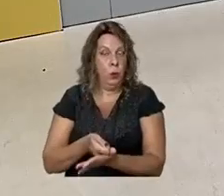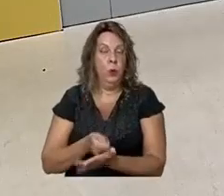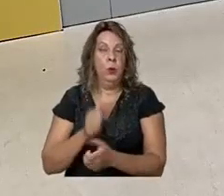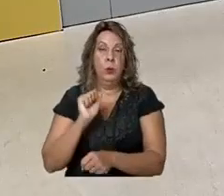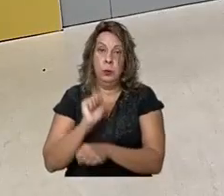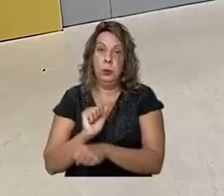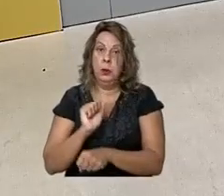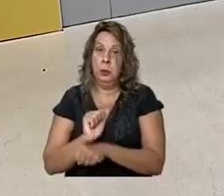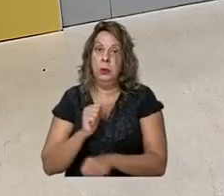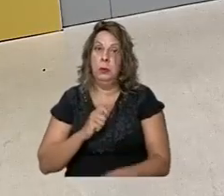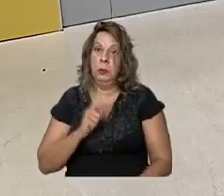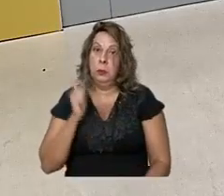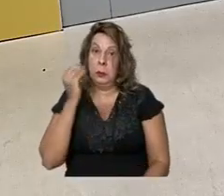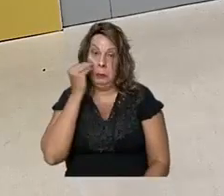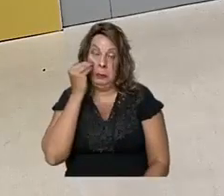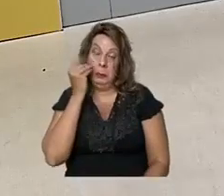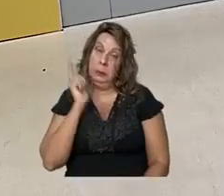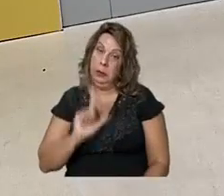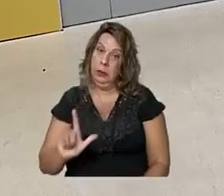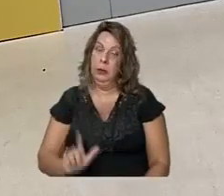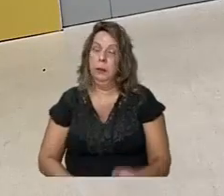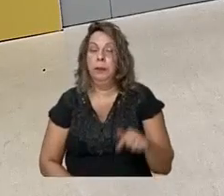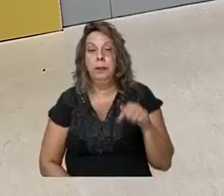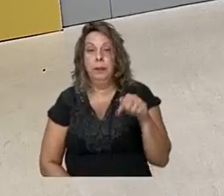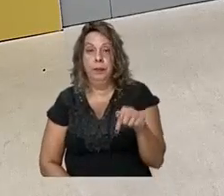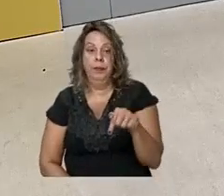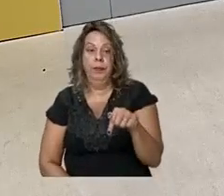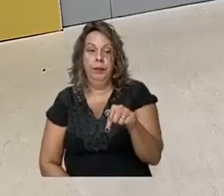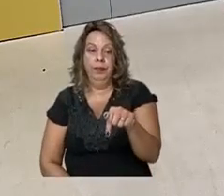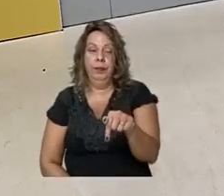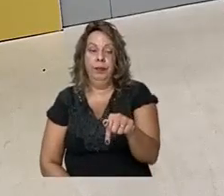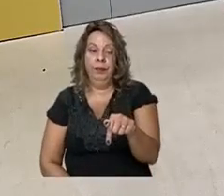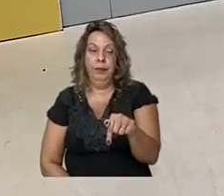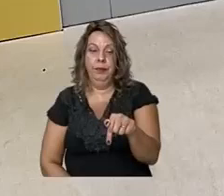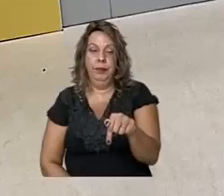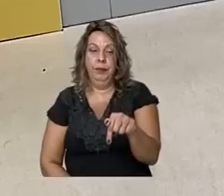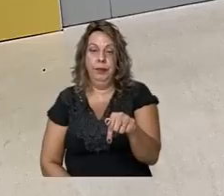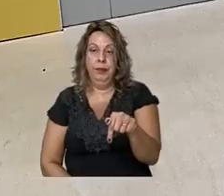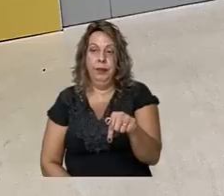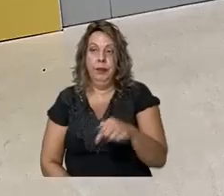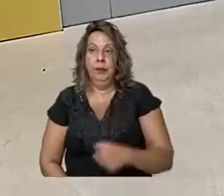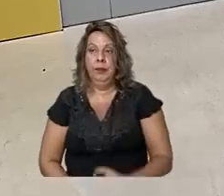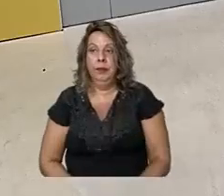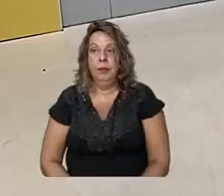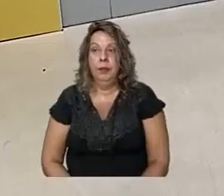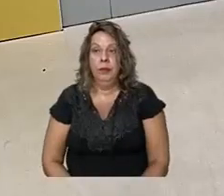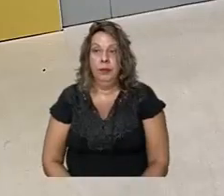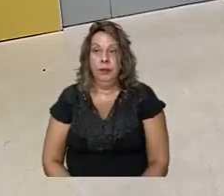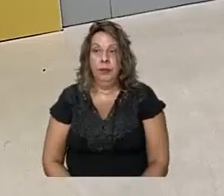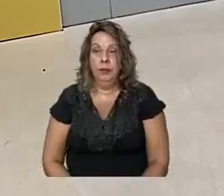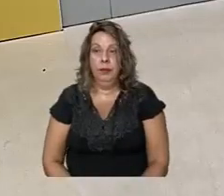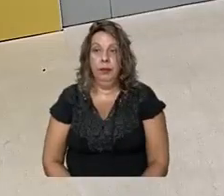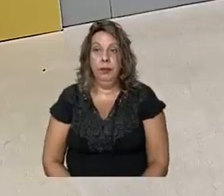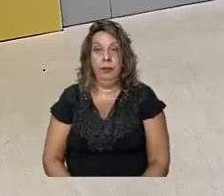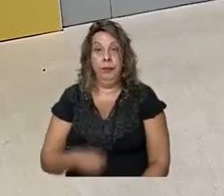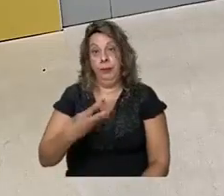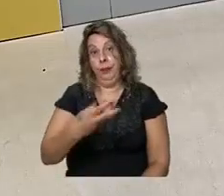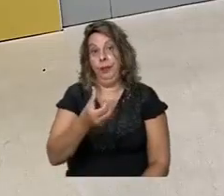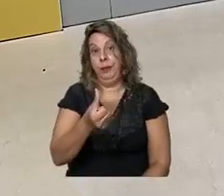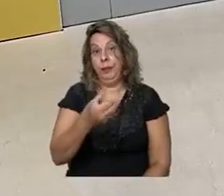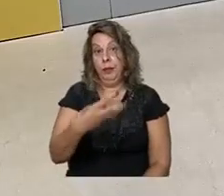na expectativa, 7, número 7, olha o